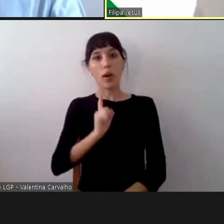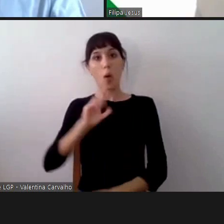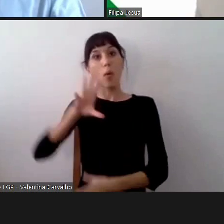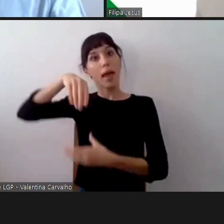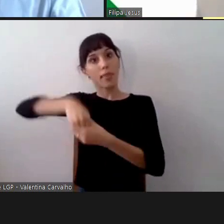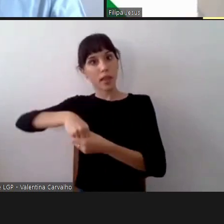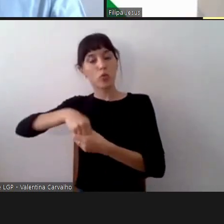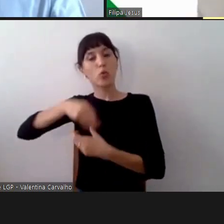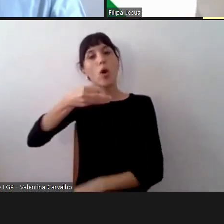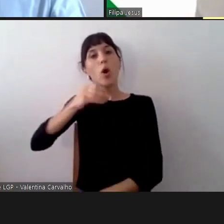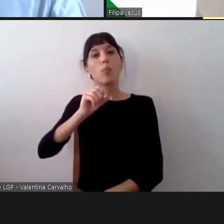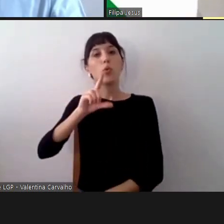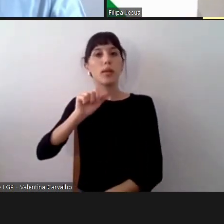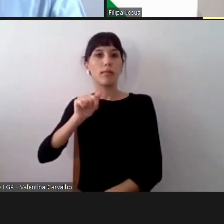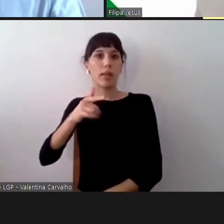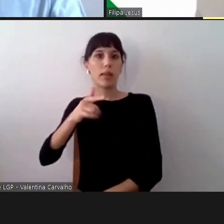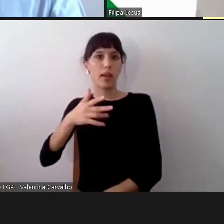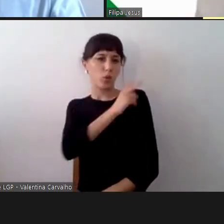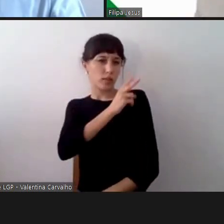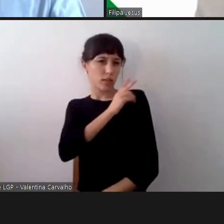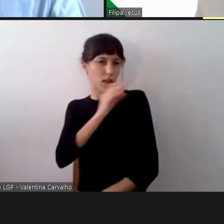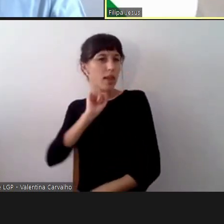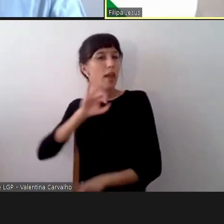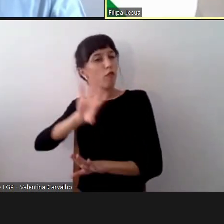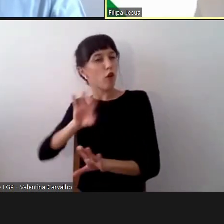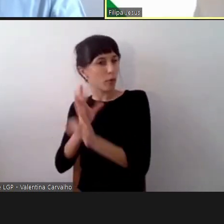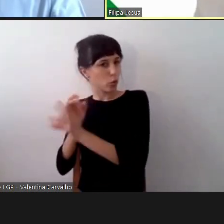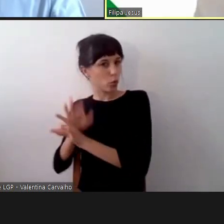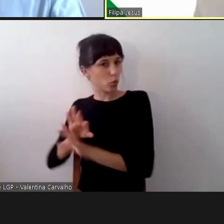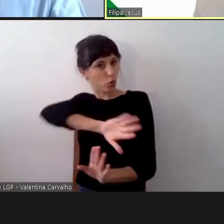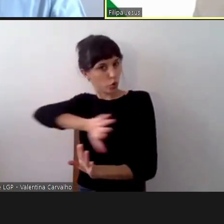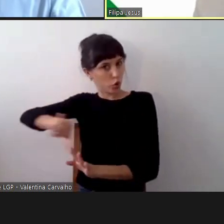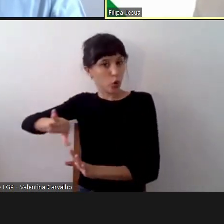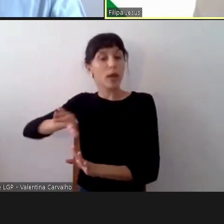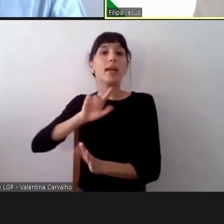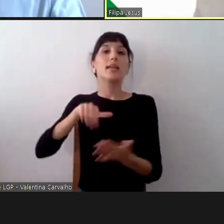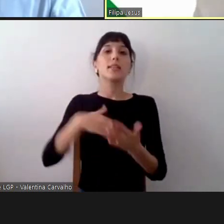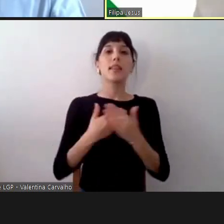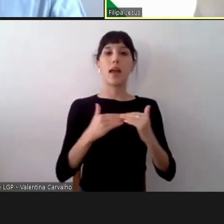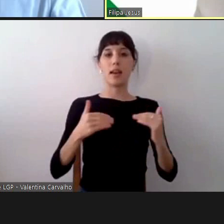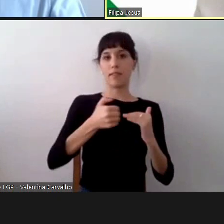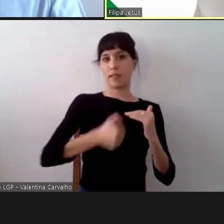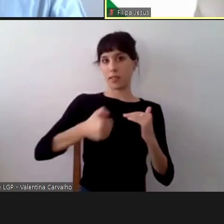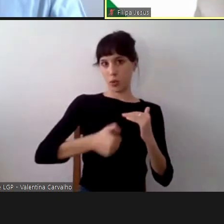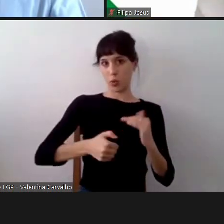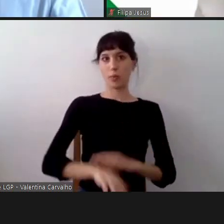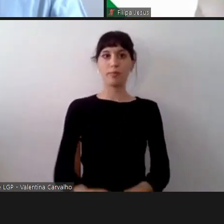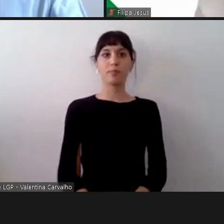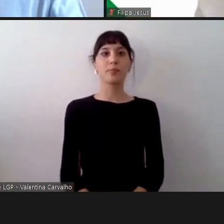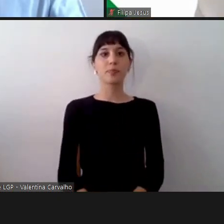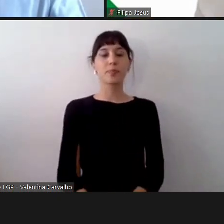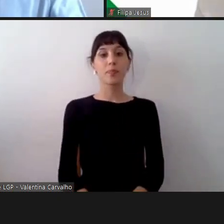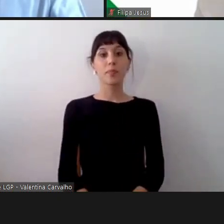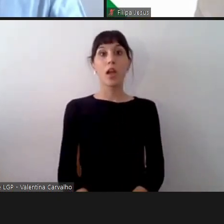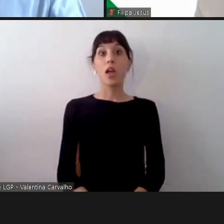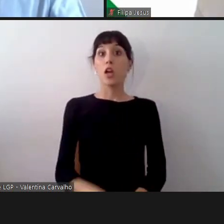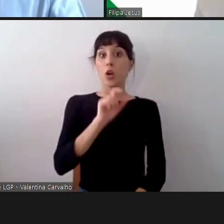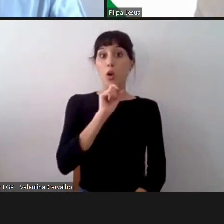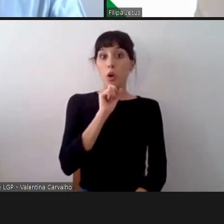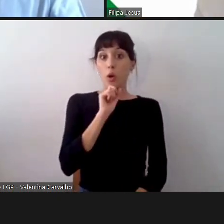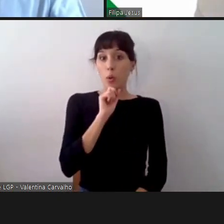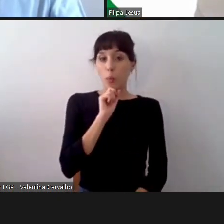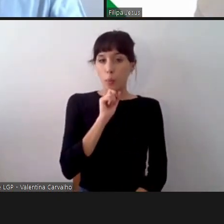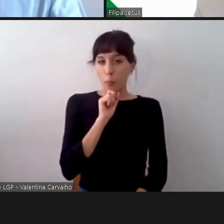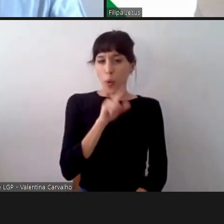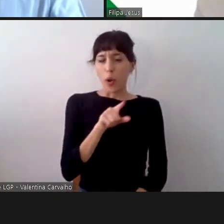Sim. Estamos a falar disso. Estamos a falar de outras modalidades que permitem a obtenção do nível 5. Podias dizer só um bocadinho mais esse